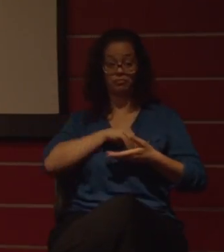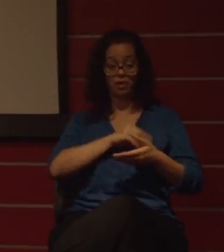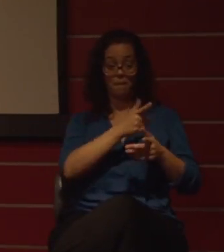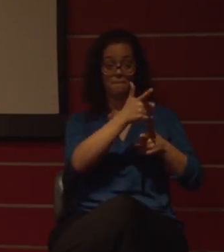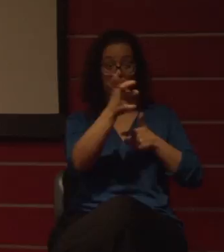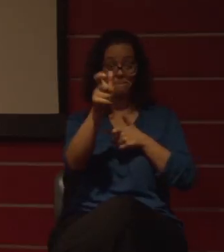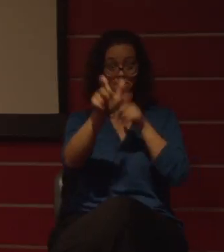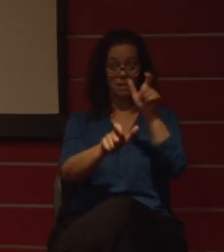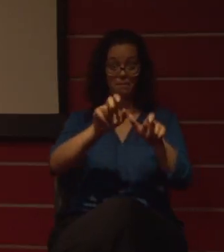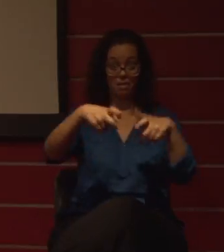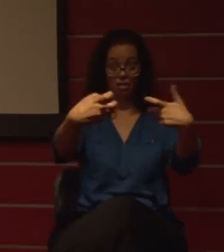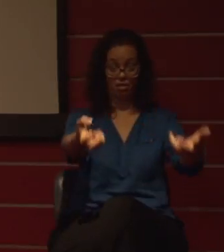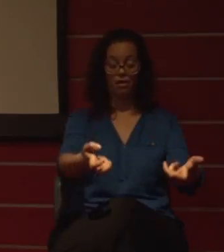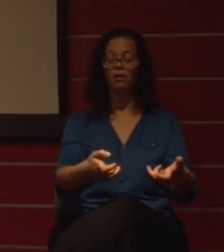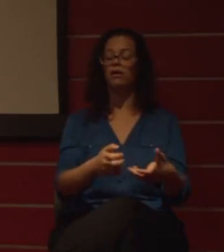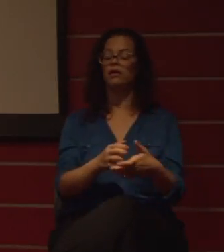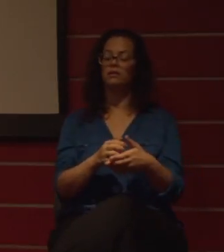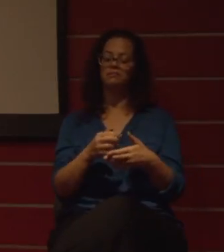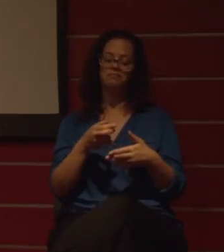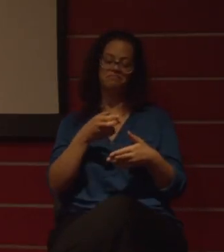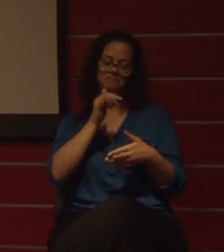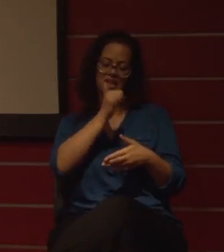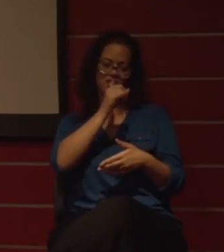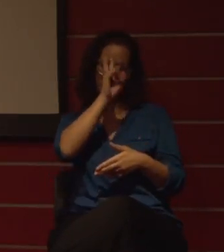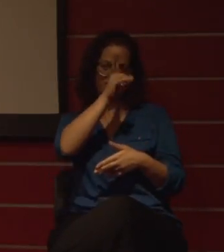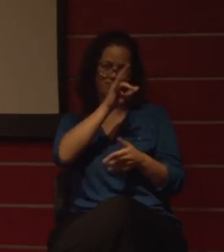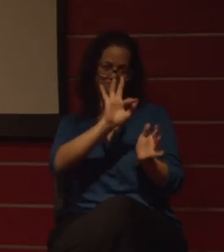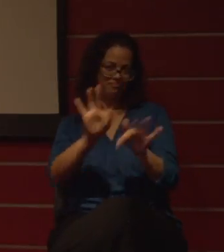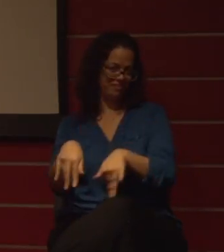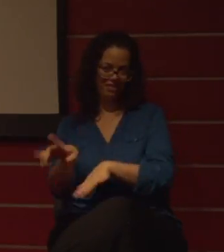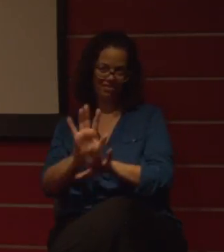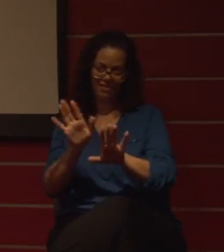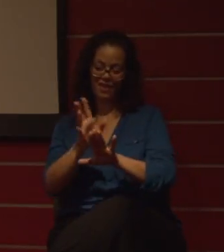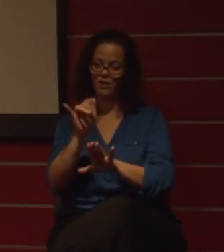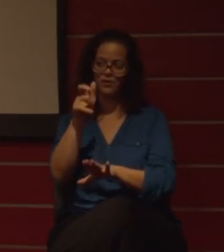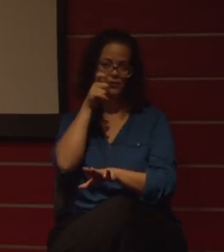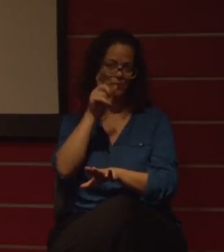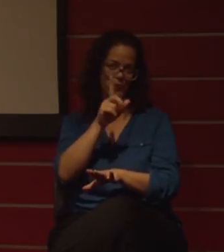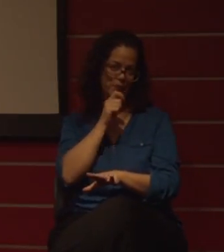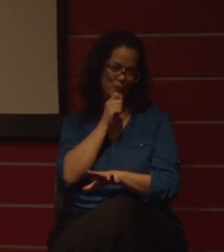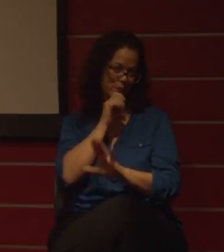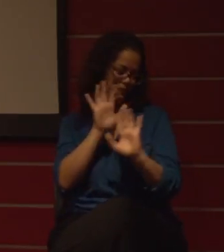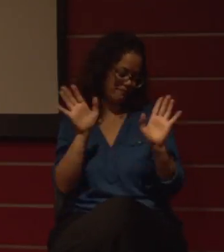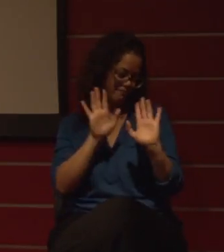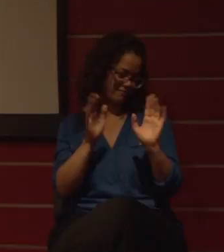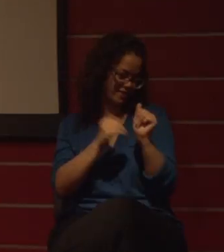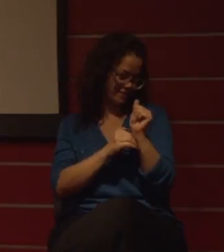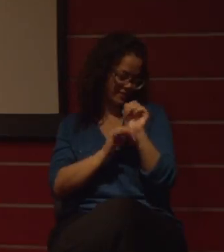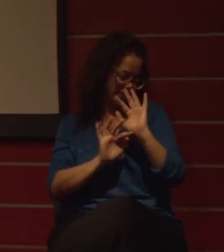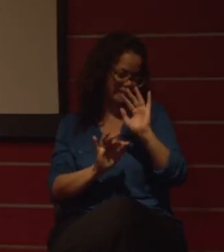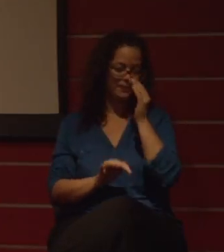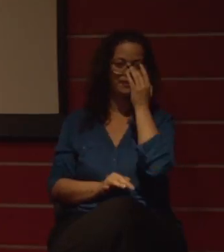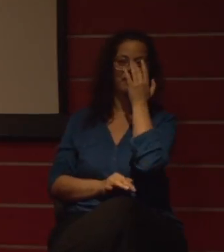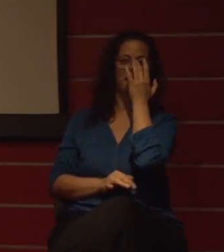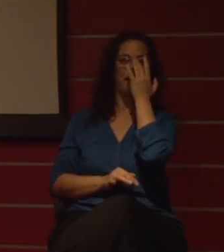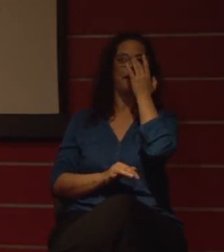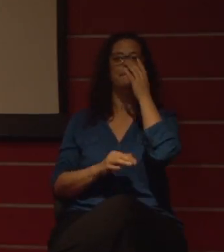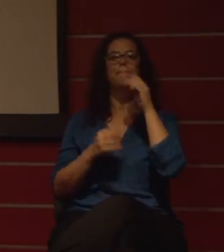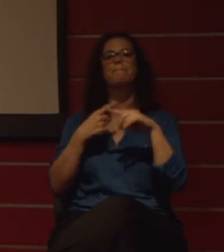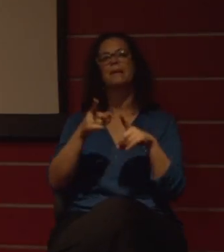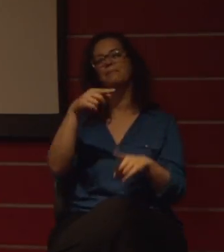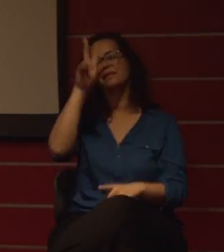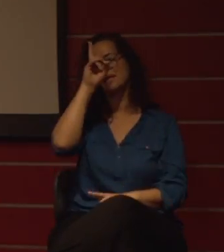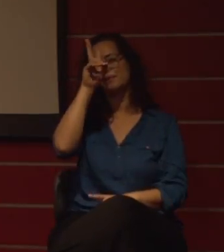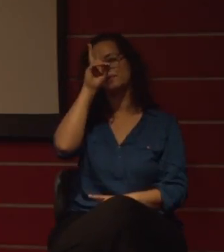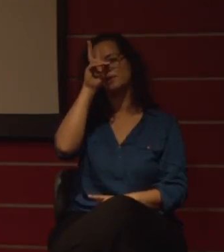numa fria né não vou contar mais da história para para quem não viu ainda mas é uma